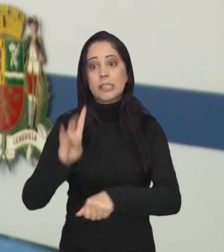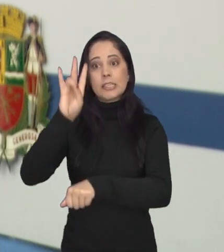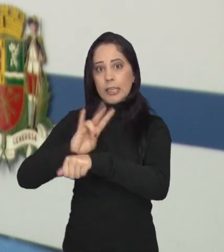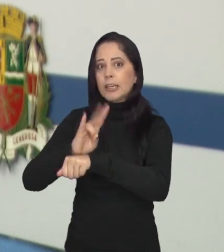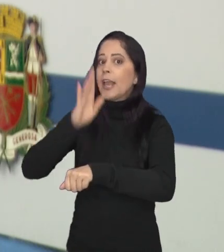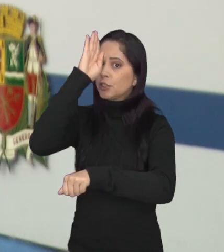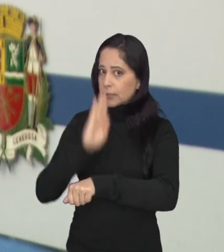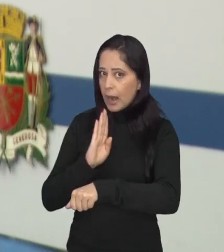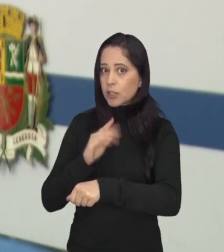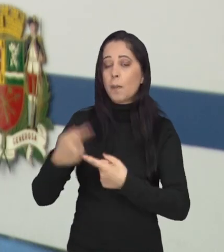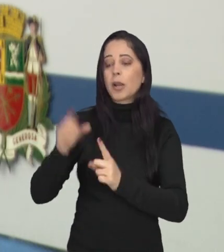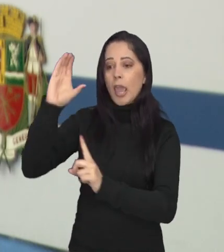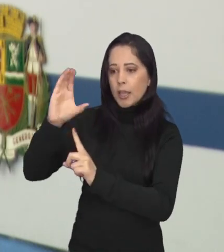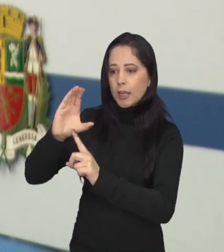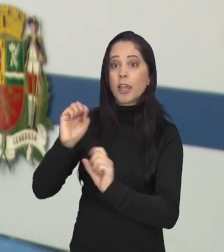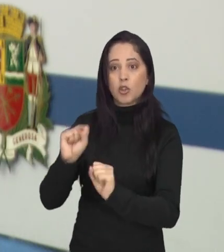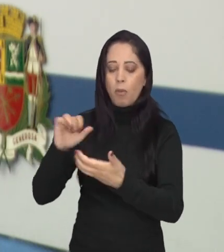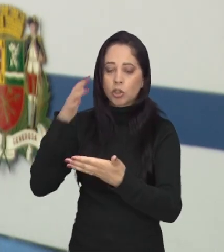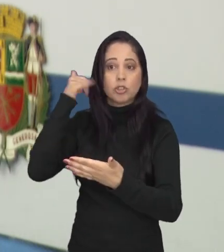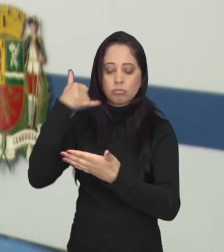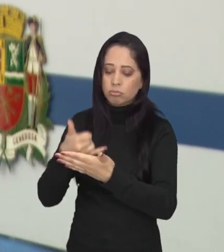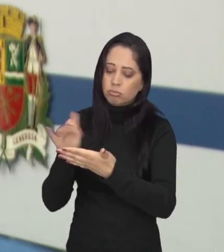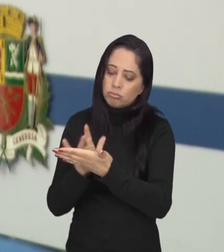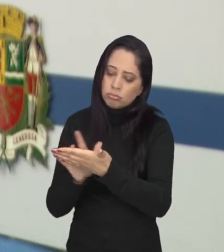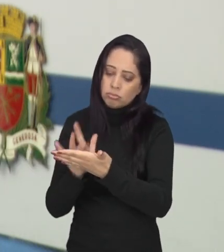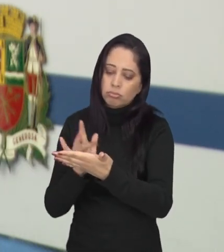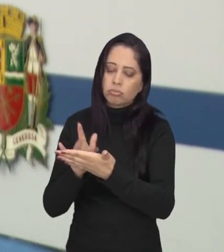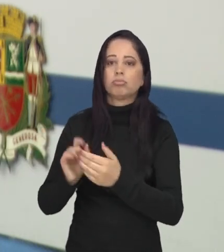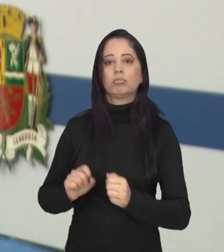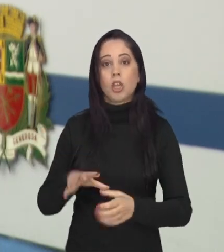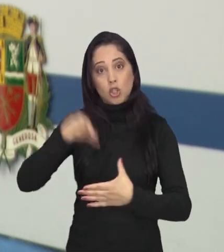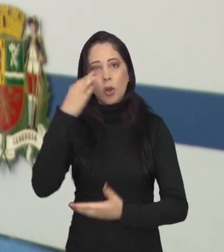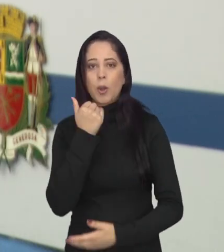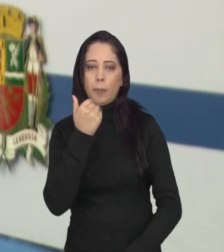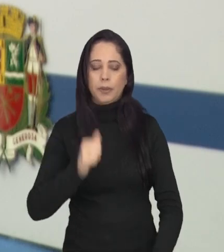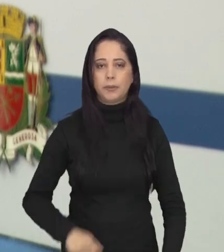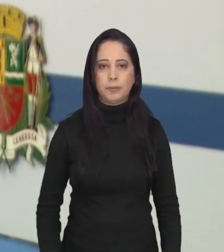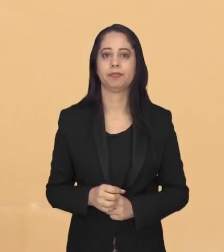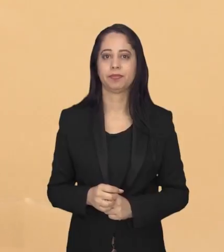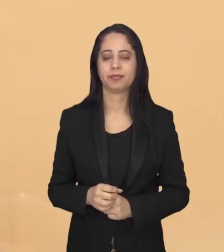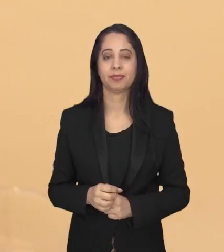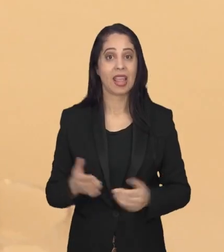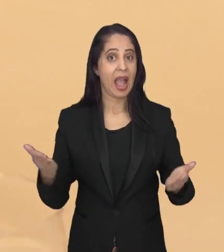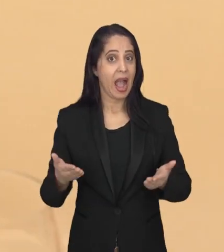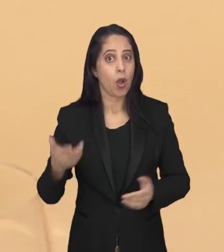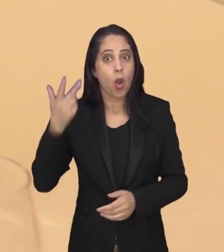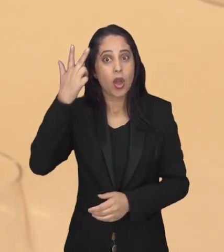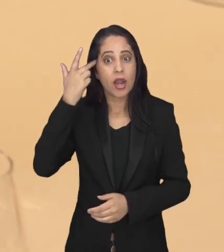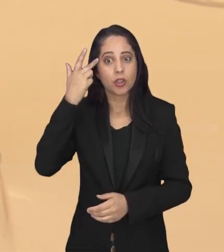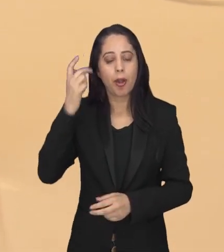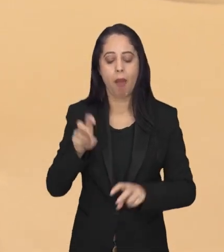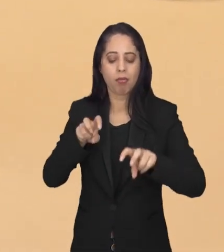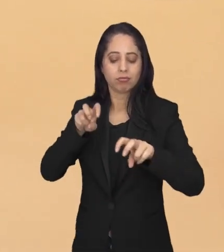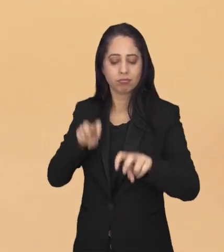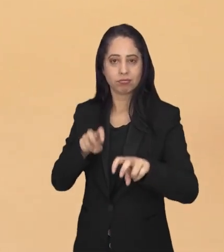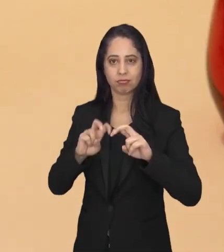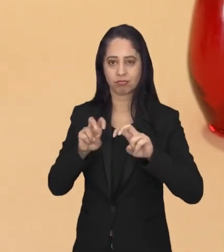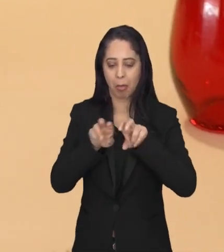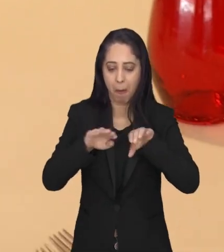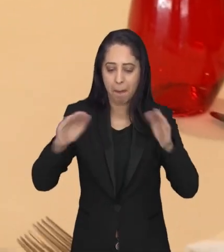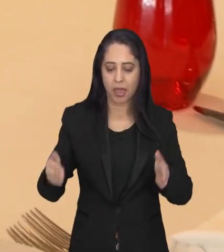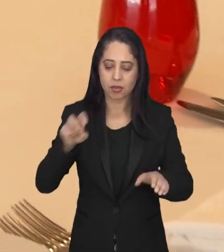hábito bastante comum em restaurantes, bares, lanchonetes, que é o uso do cardápio digital. O vereador Fernando